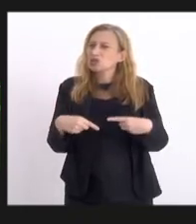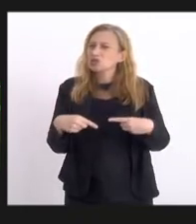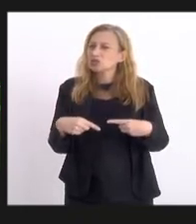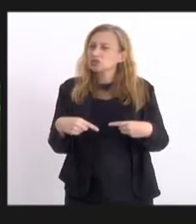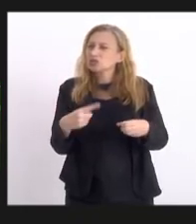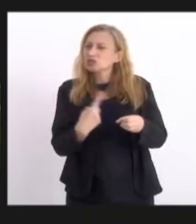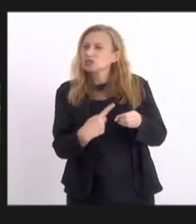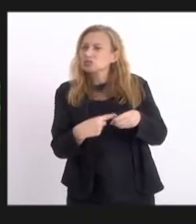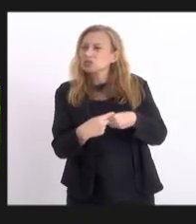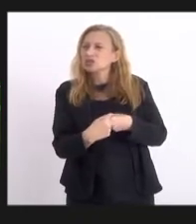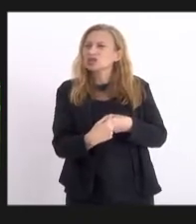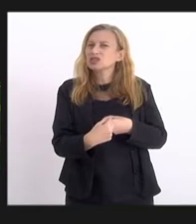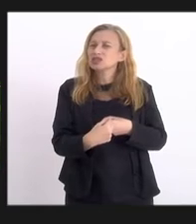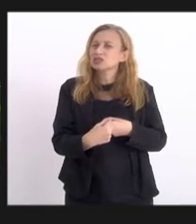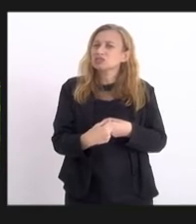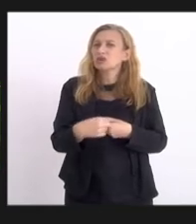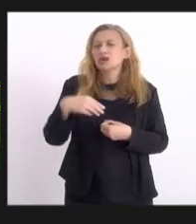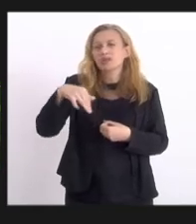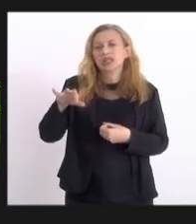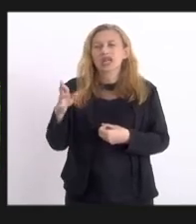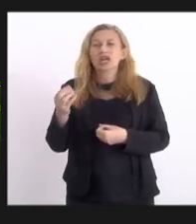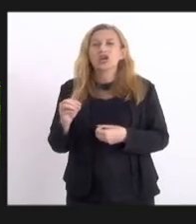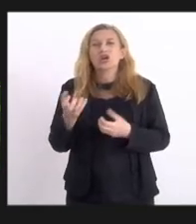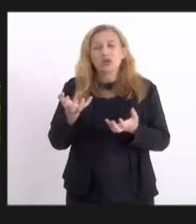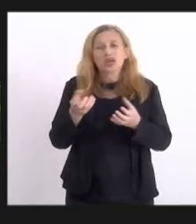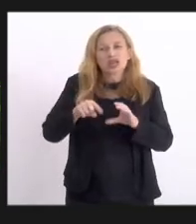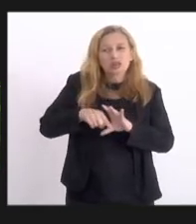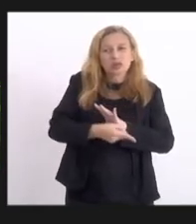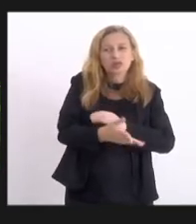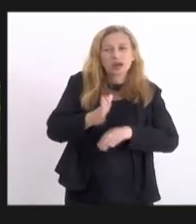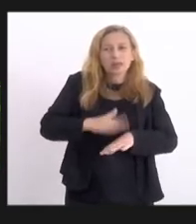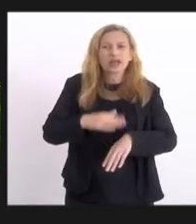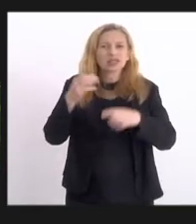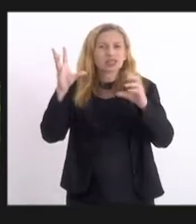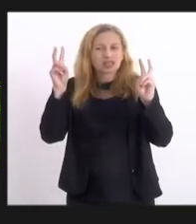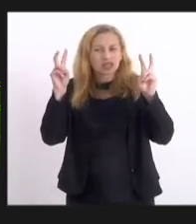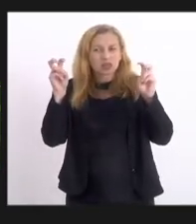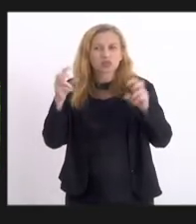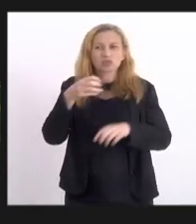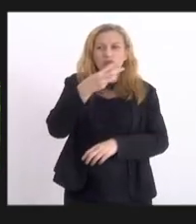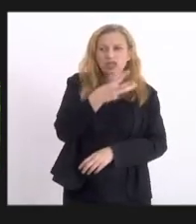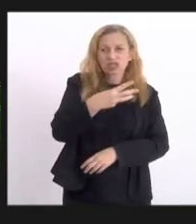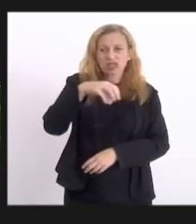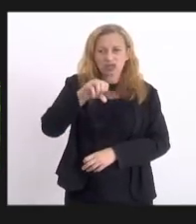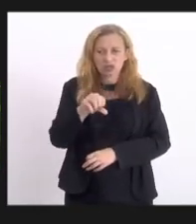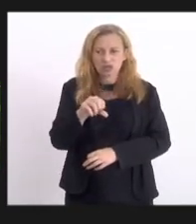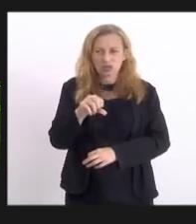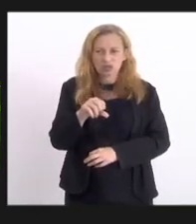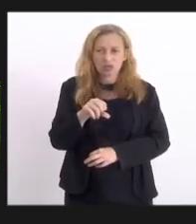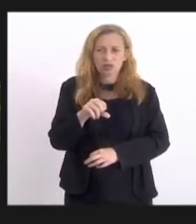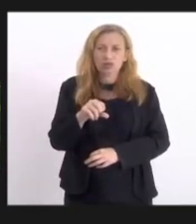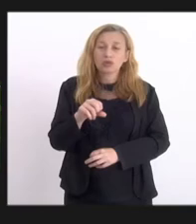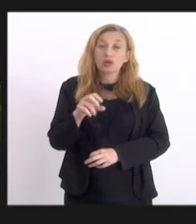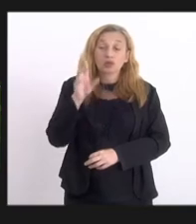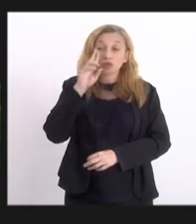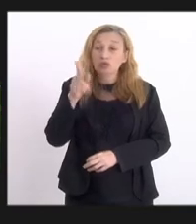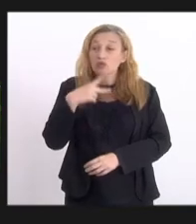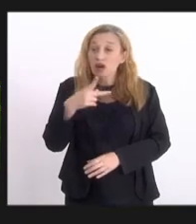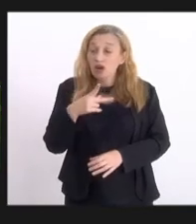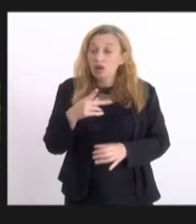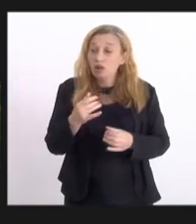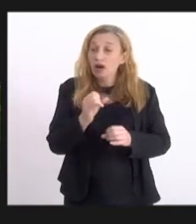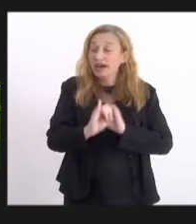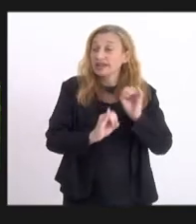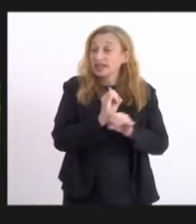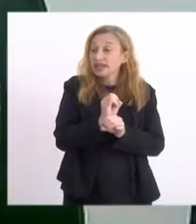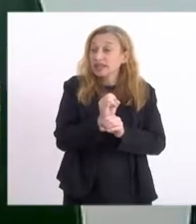os municípios lindeiros. Então, eu queria me aprofundar um pouco nesse assunto, no 39. E foi quando o senhor cantou, caiu o